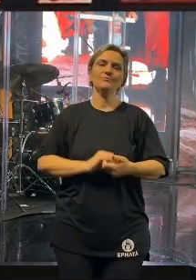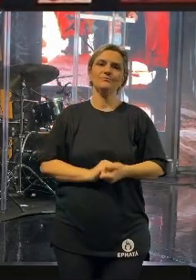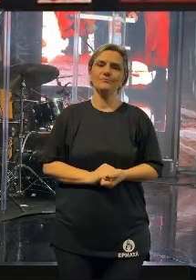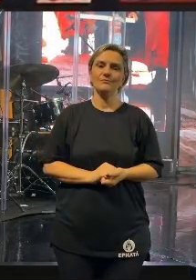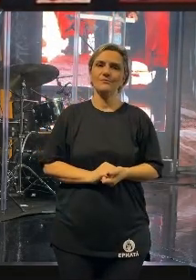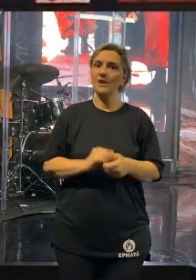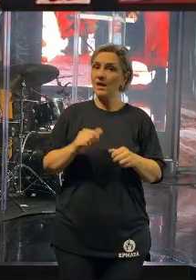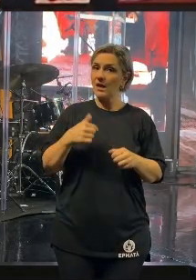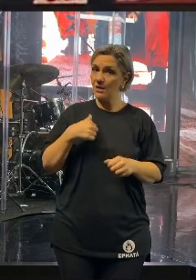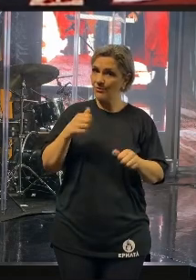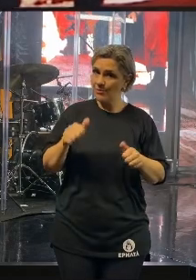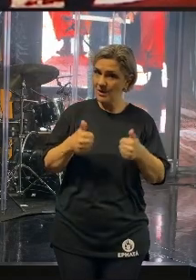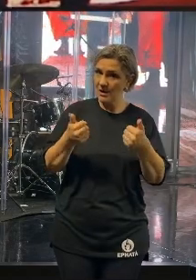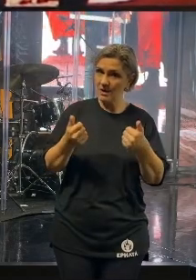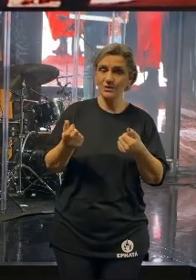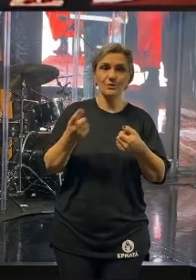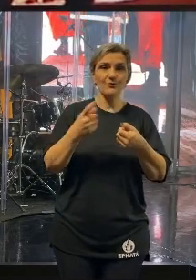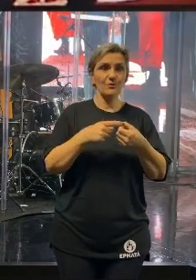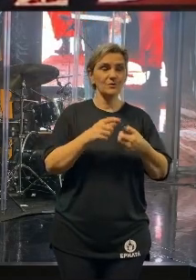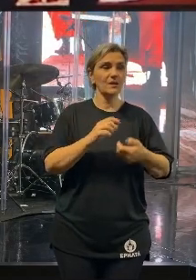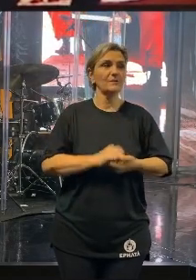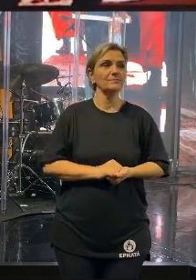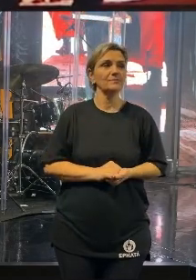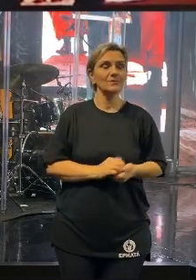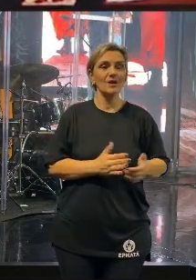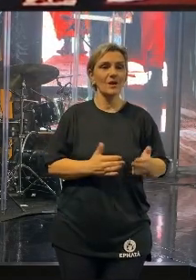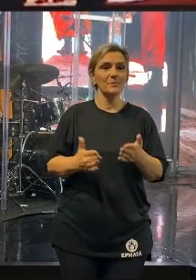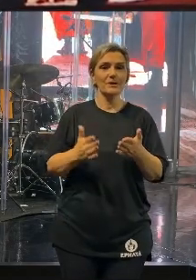Deixa eu melhorar, deixa eu voltar para o outro ambiente que a gente estava.